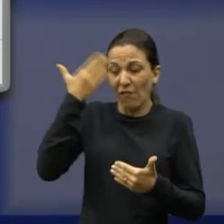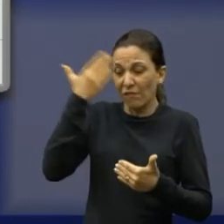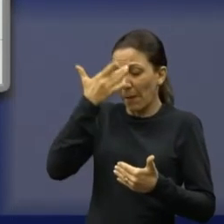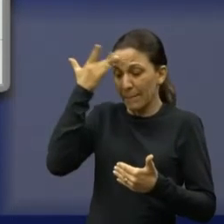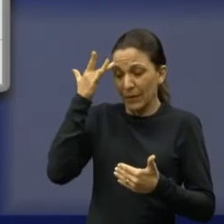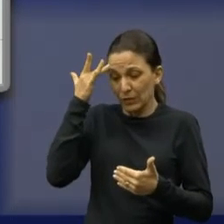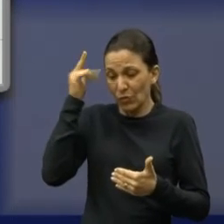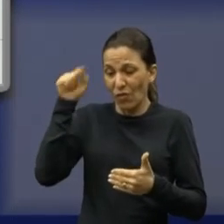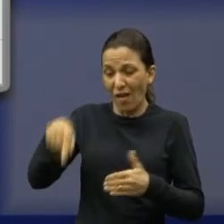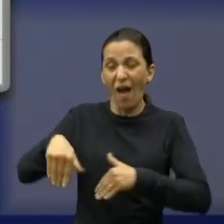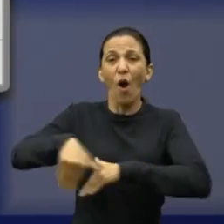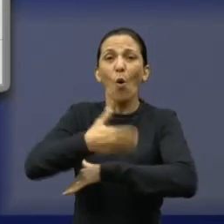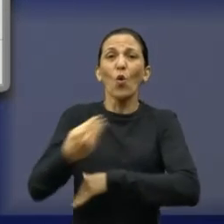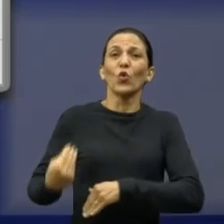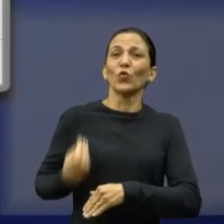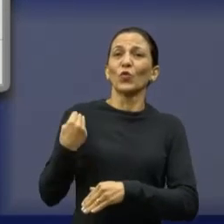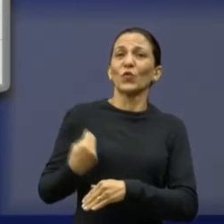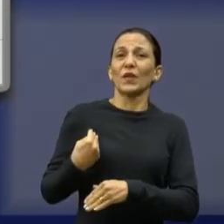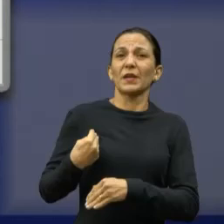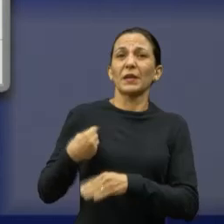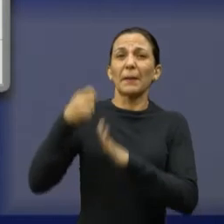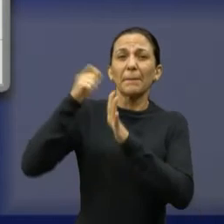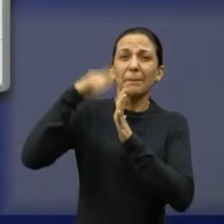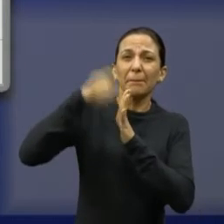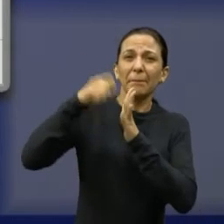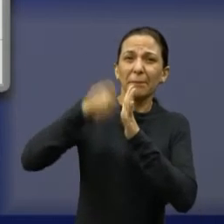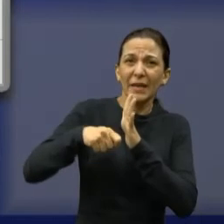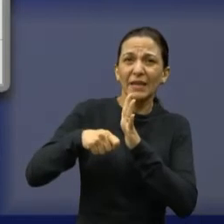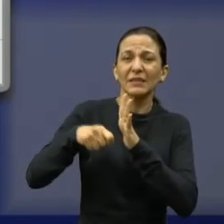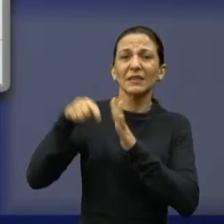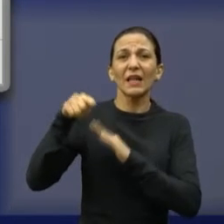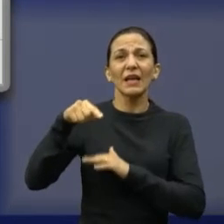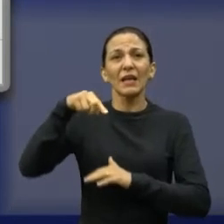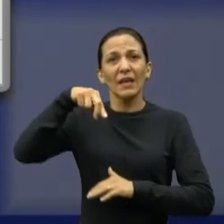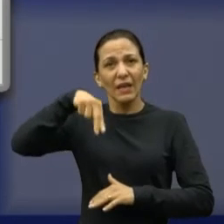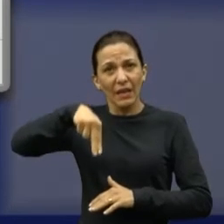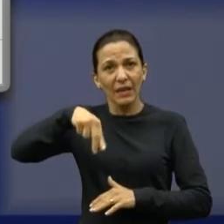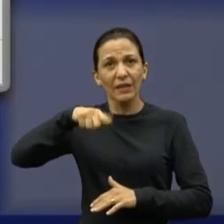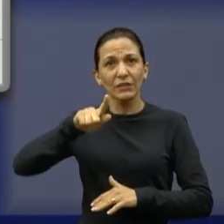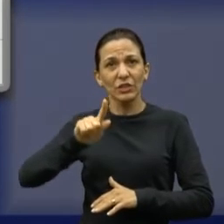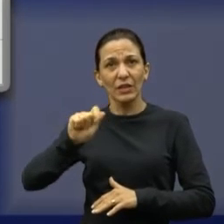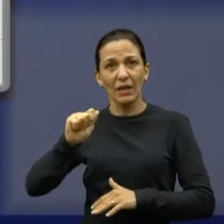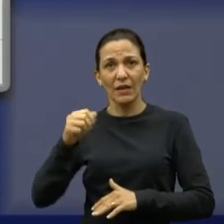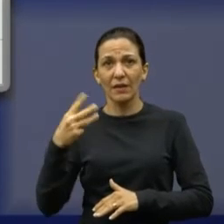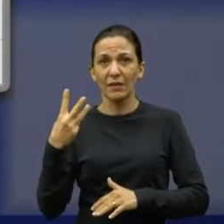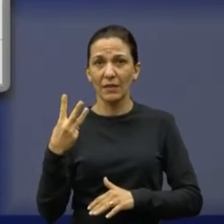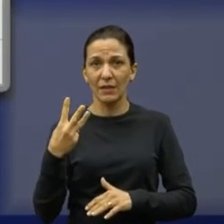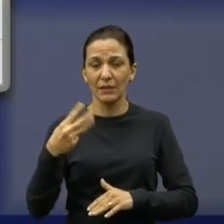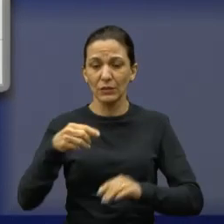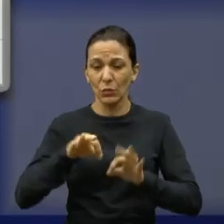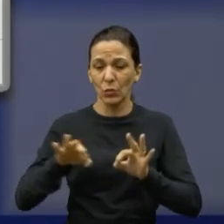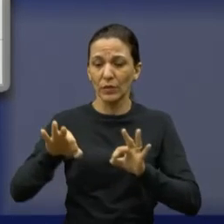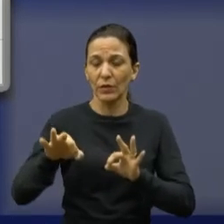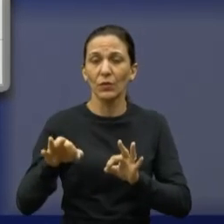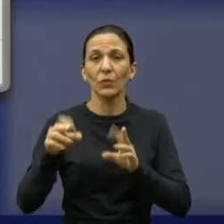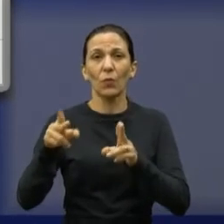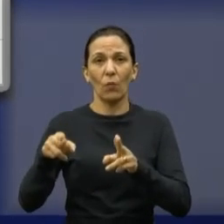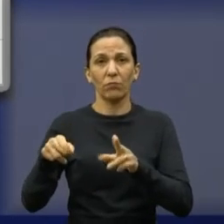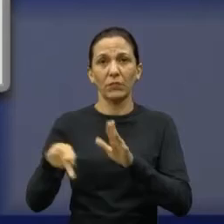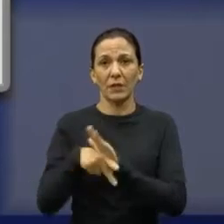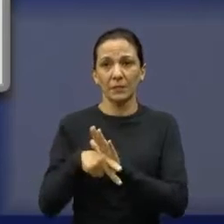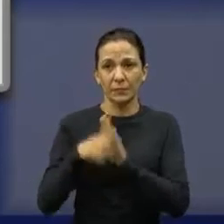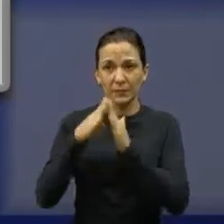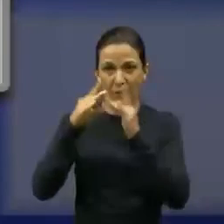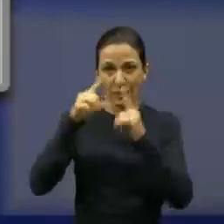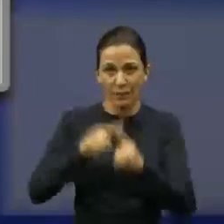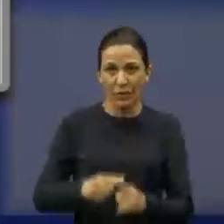e os irmãos em situação de rua, que há meses estão no entorno do NGA 3, no mesmo quarteirão da Santa Cruz? É desumano fechar os